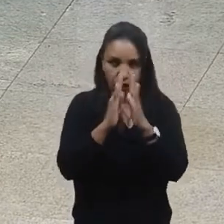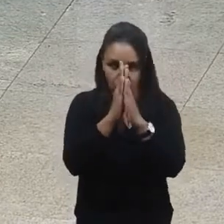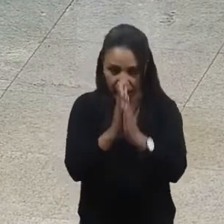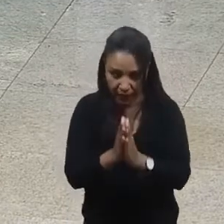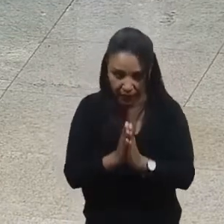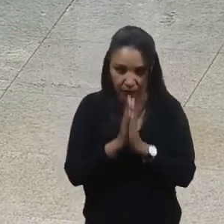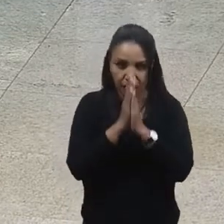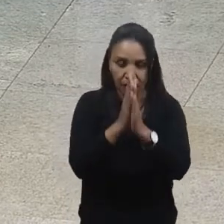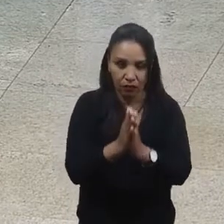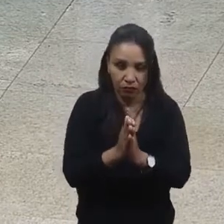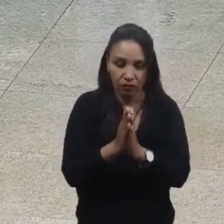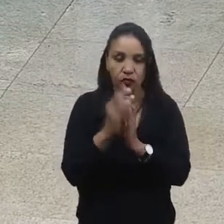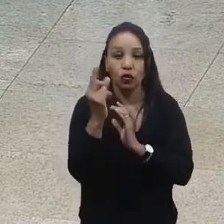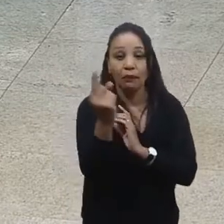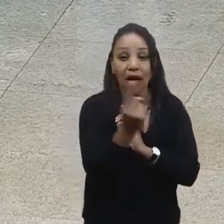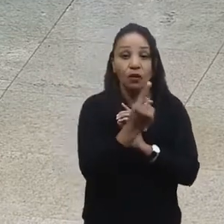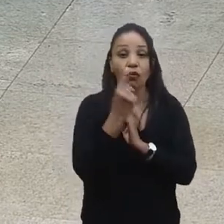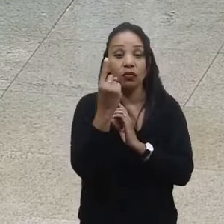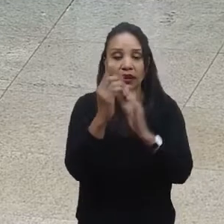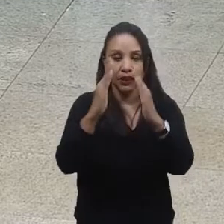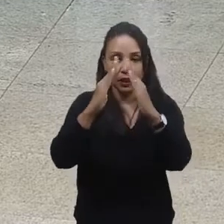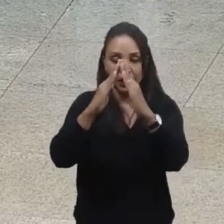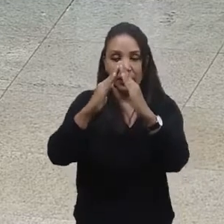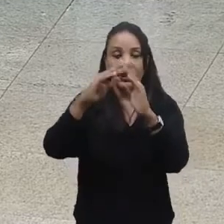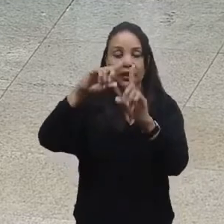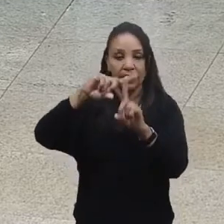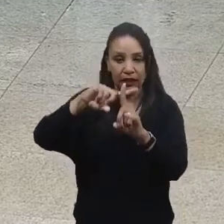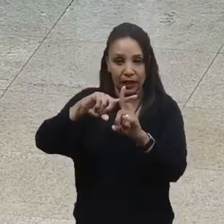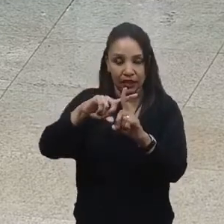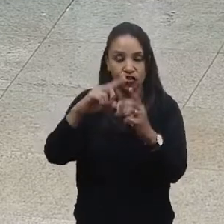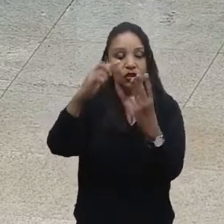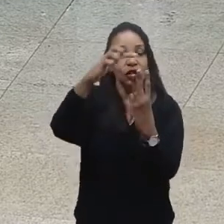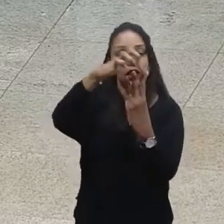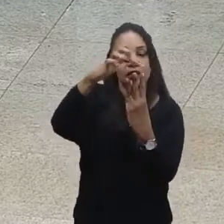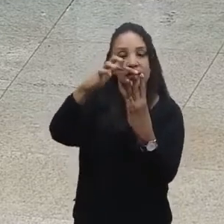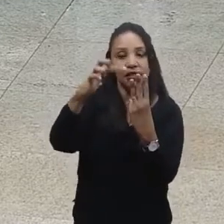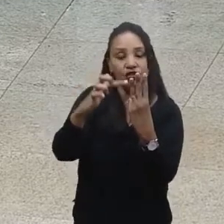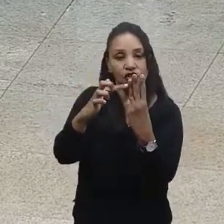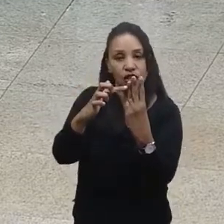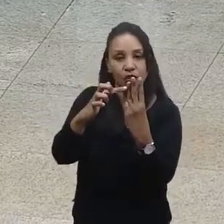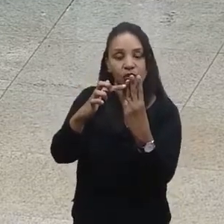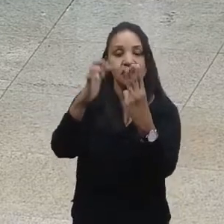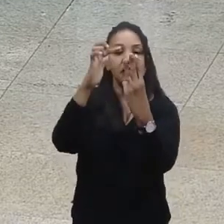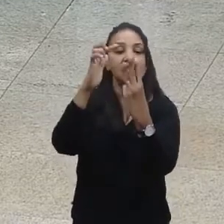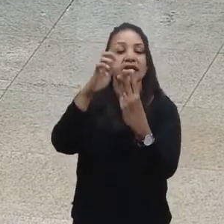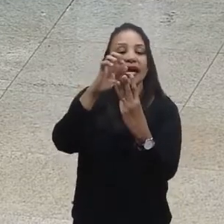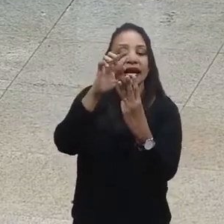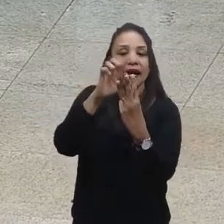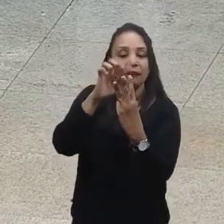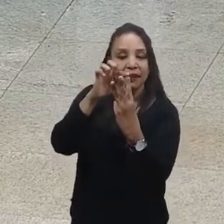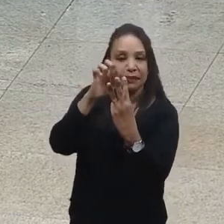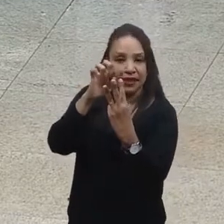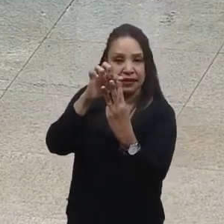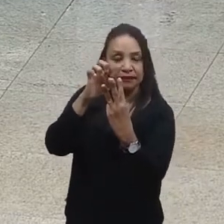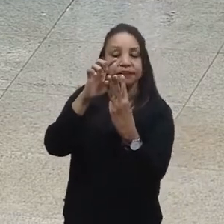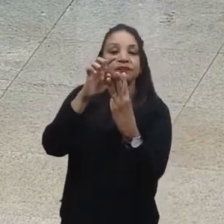numa única igreja as três dimensões da nossa existência